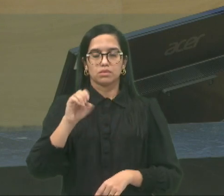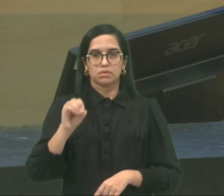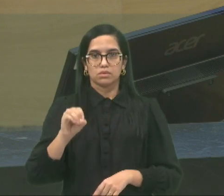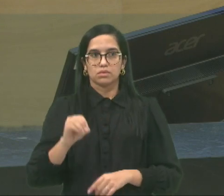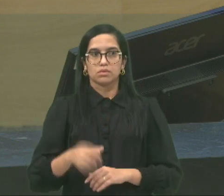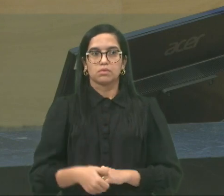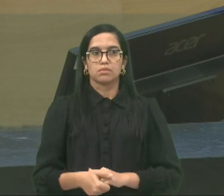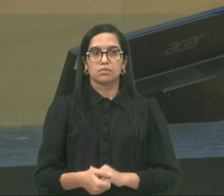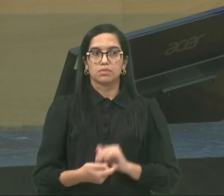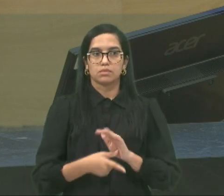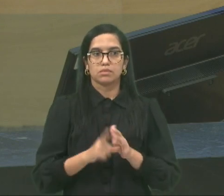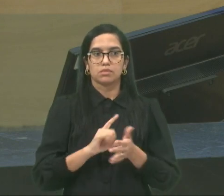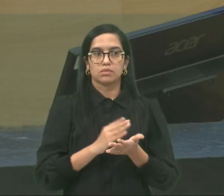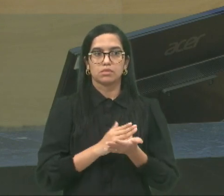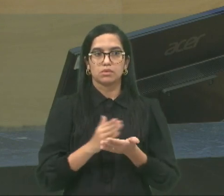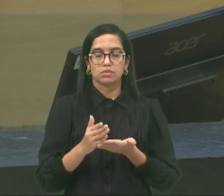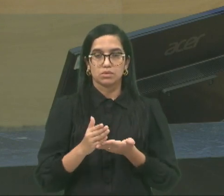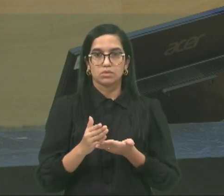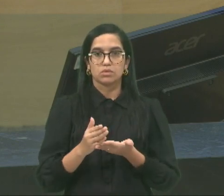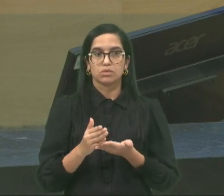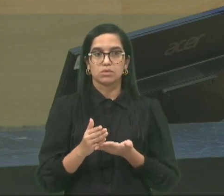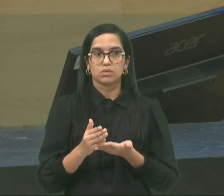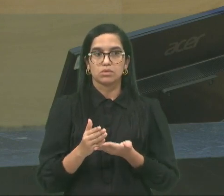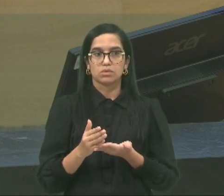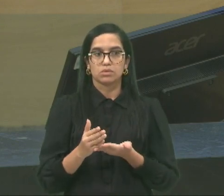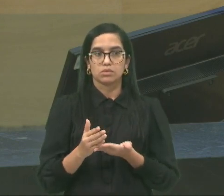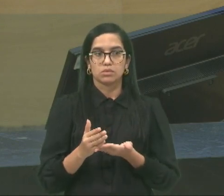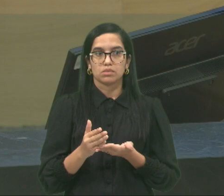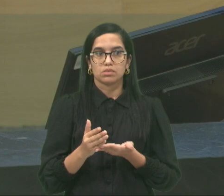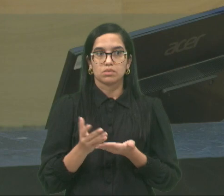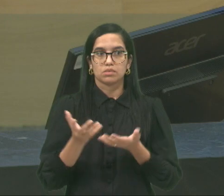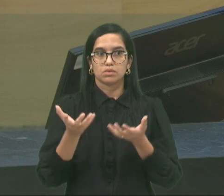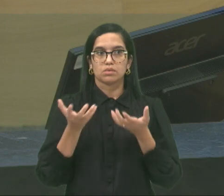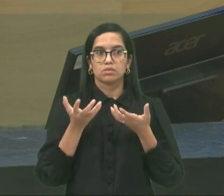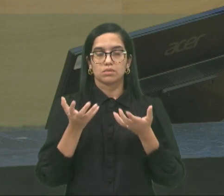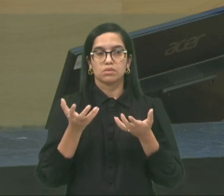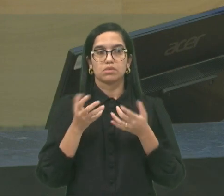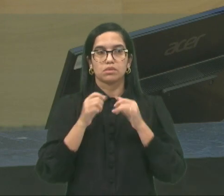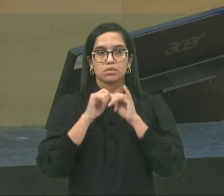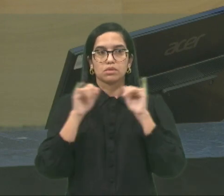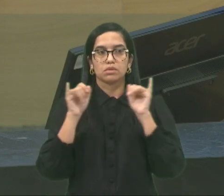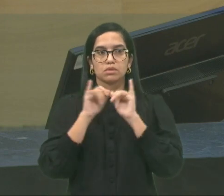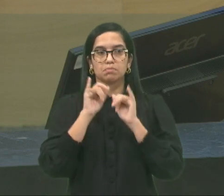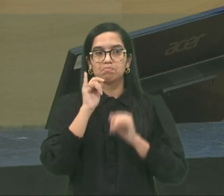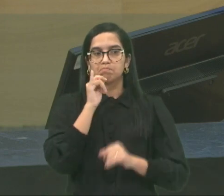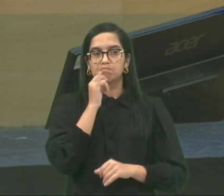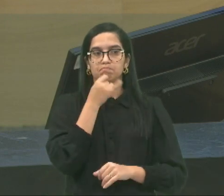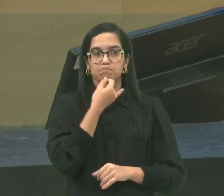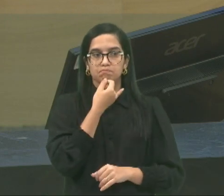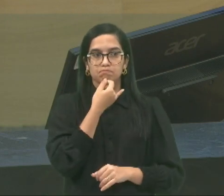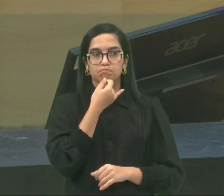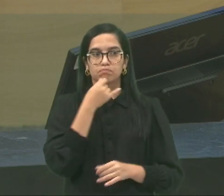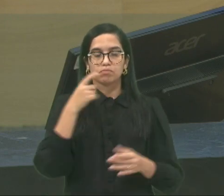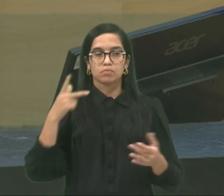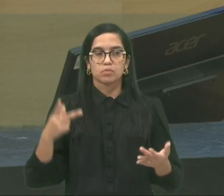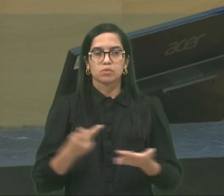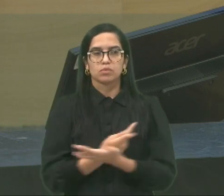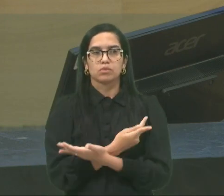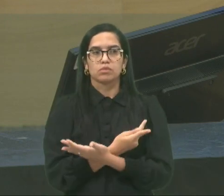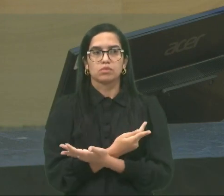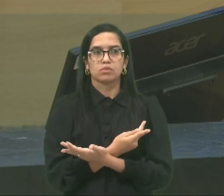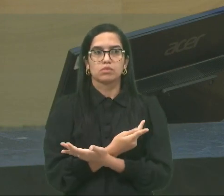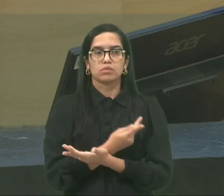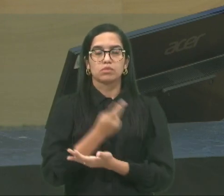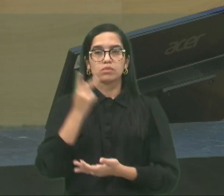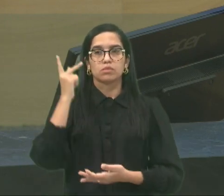antes de iniciarmos aqui, eu queria lamentar uma tragédia violentamente acontecida no Ceará de